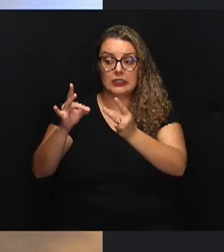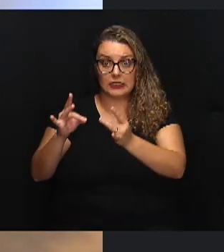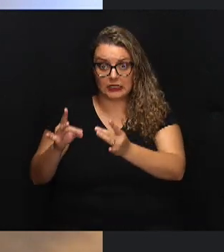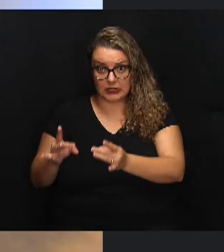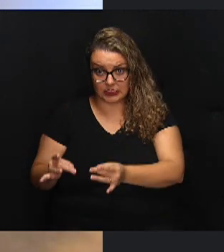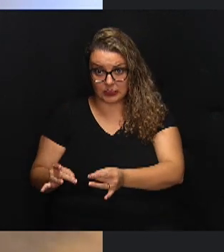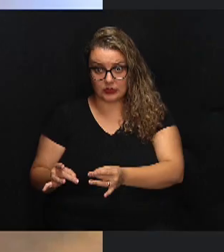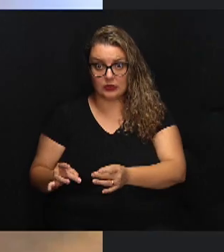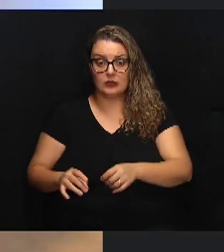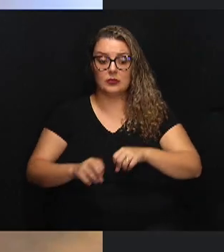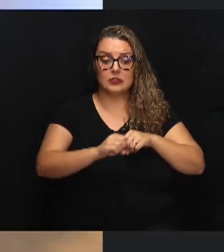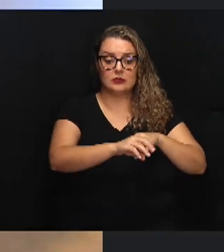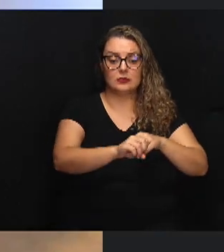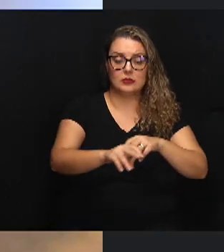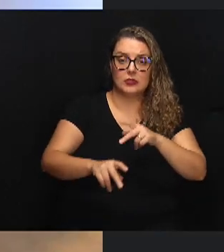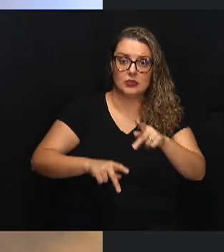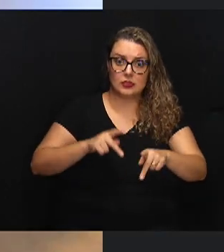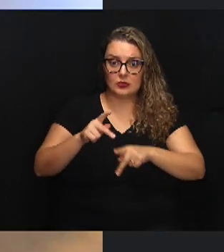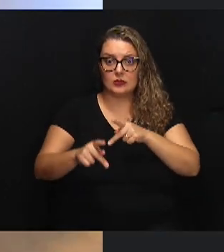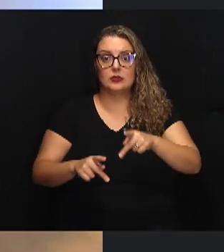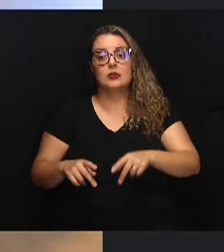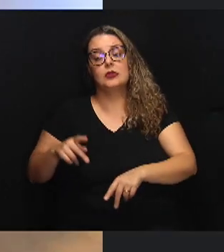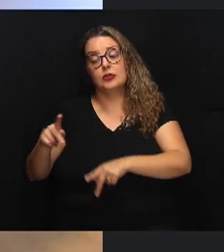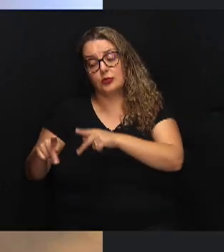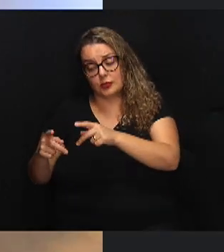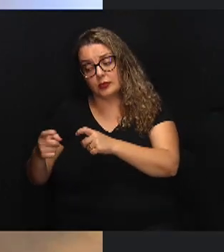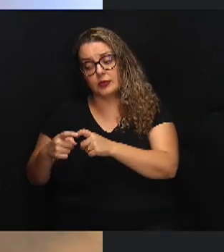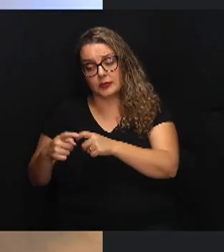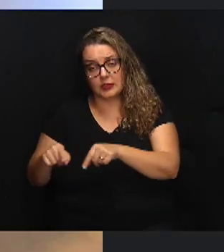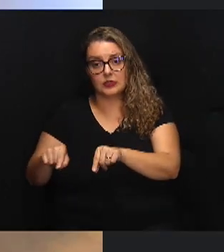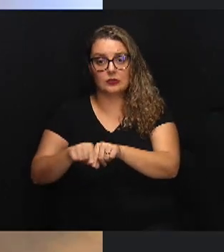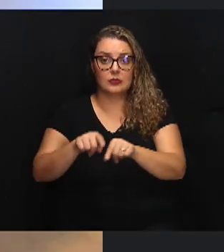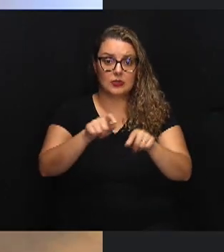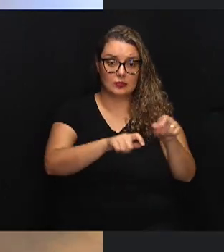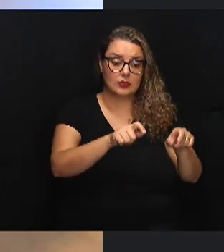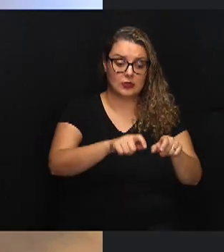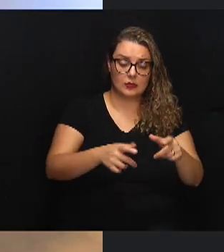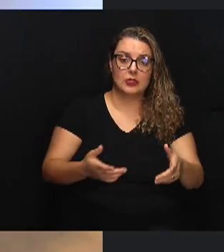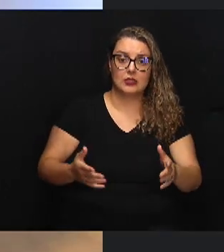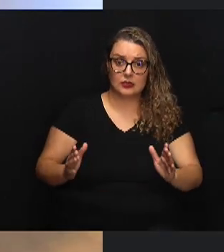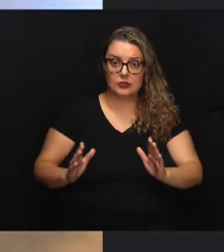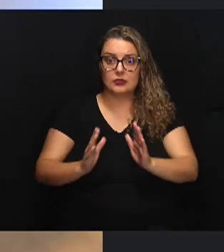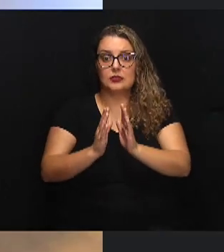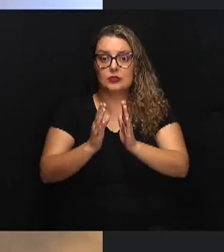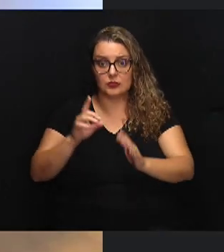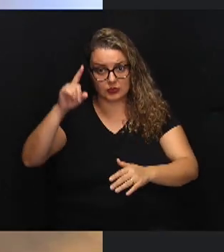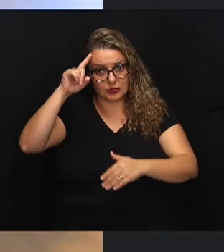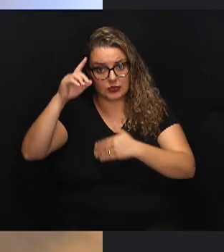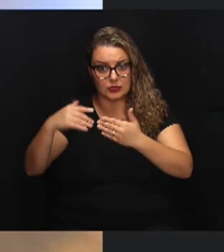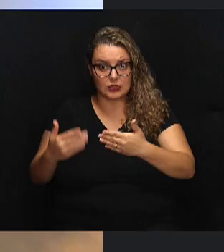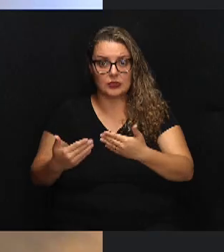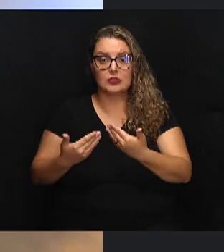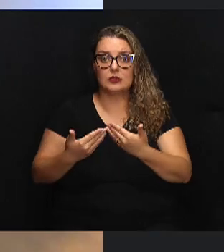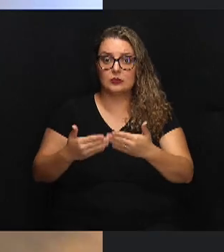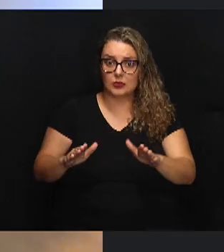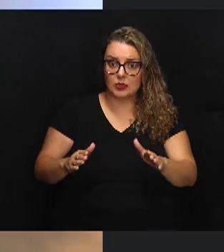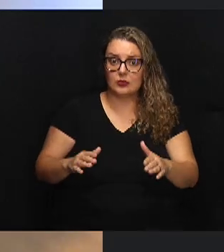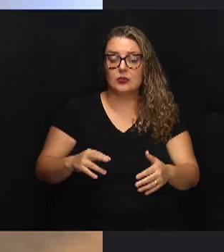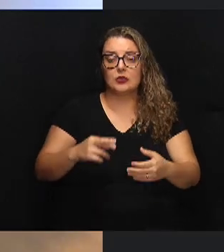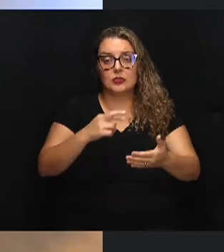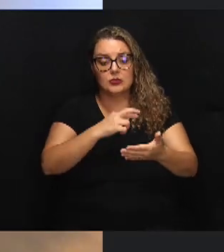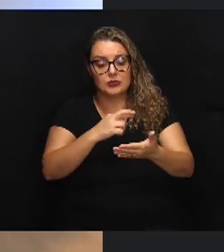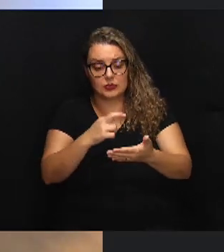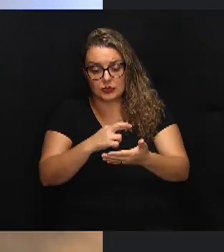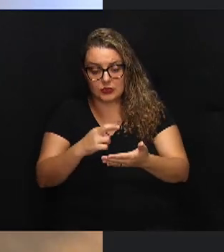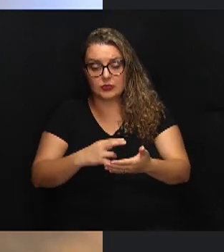população geral e a população médica, né? E os indivíduos aí que estão na linha de frente, que podem desencadear essas